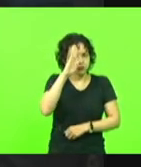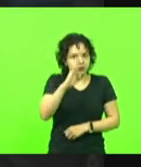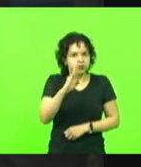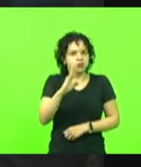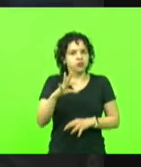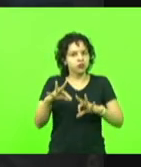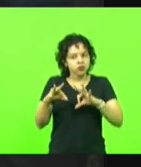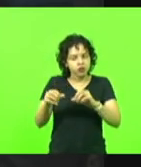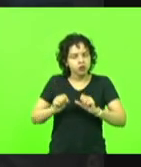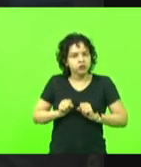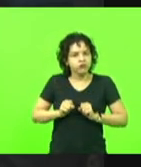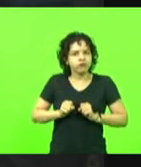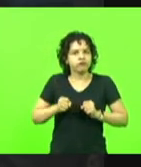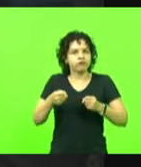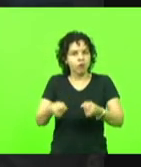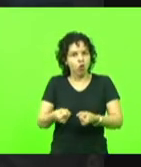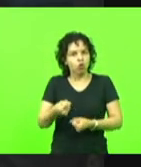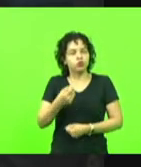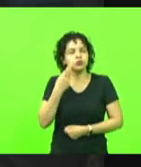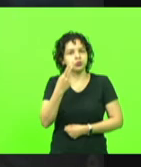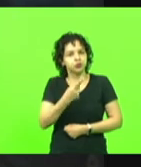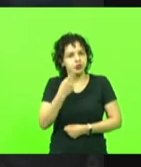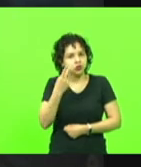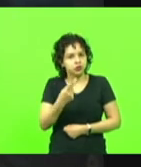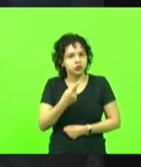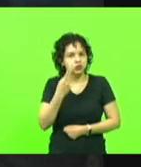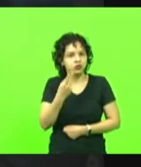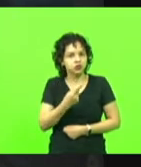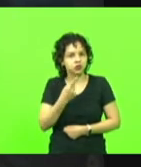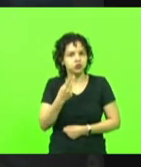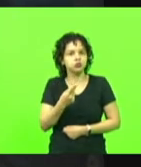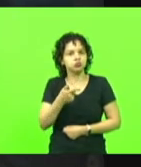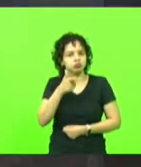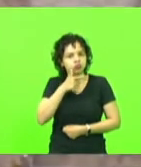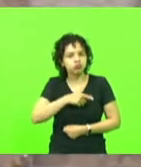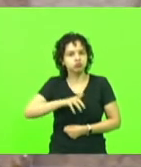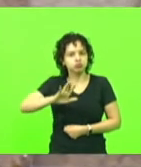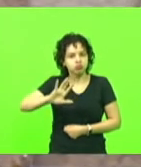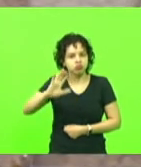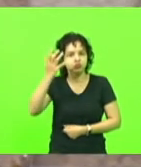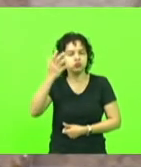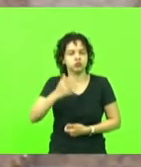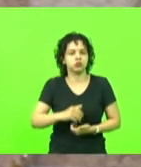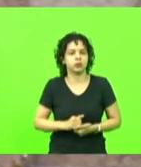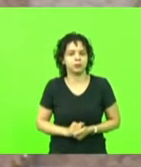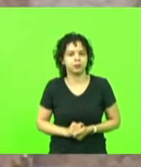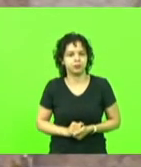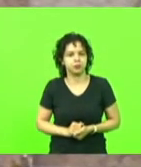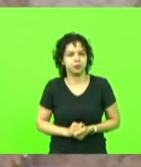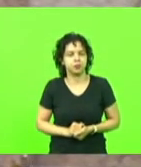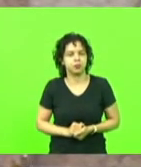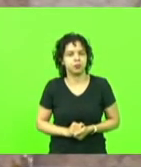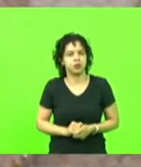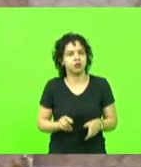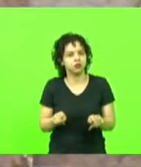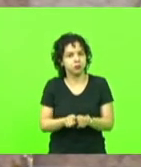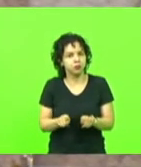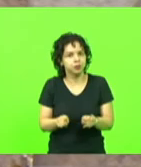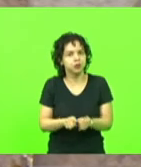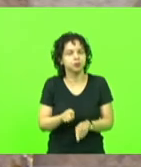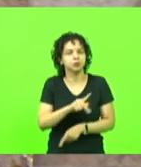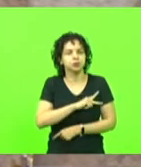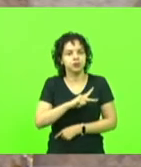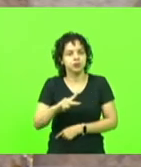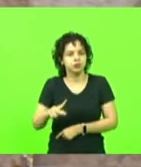feito político para que isso acontecesse. Da mesma maneira, senhor presidente